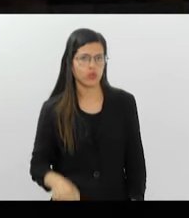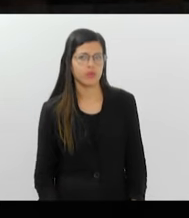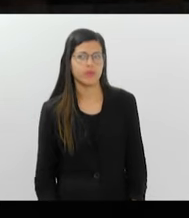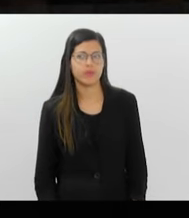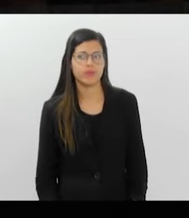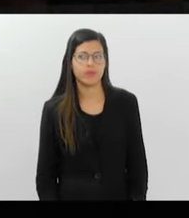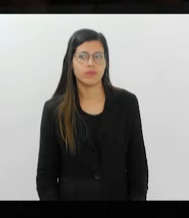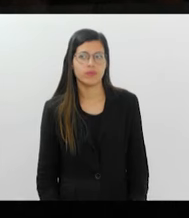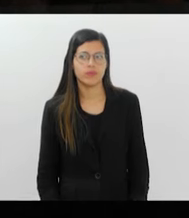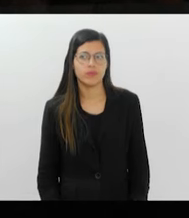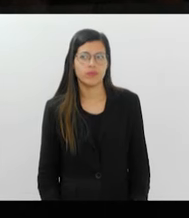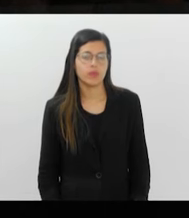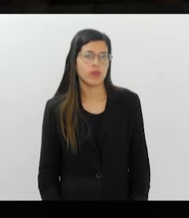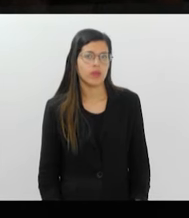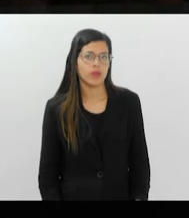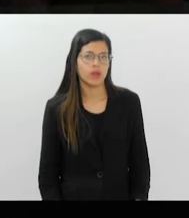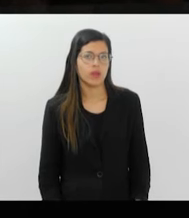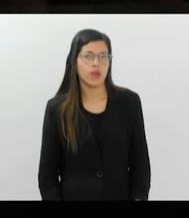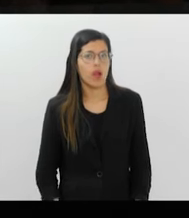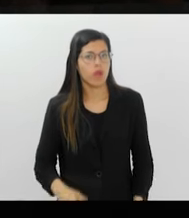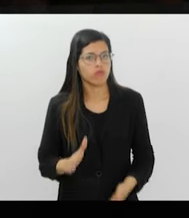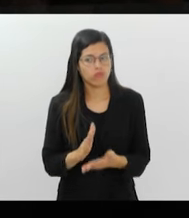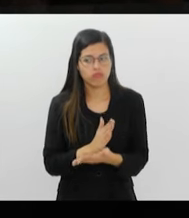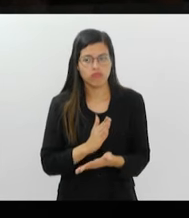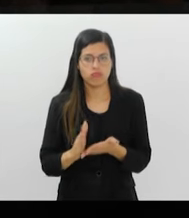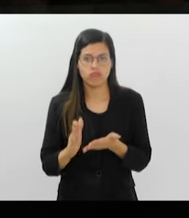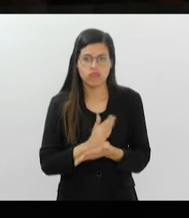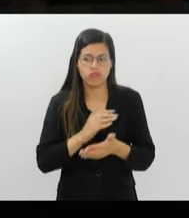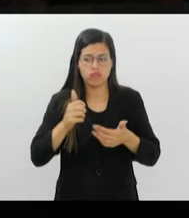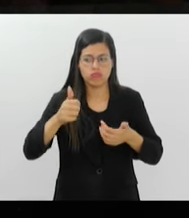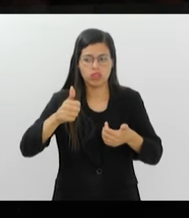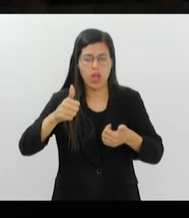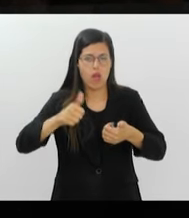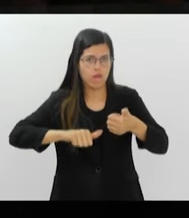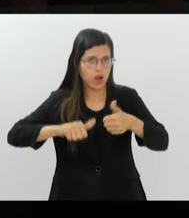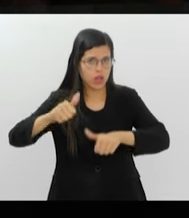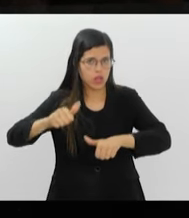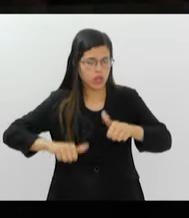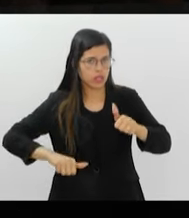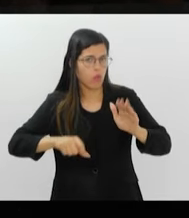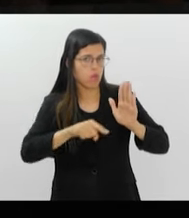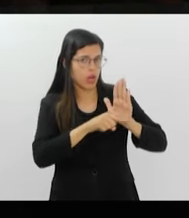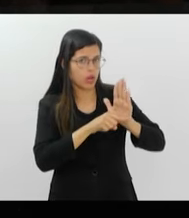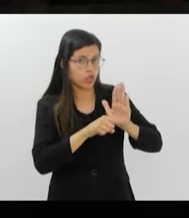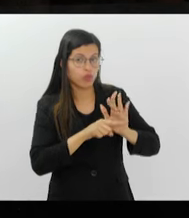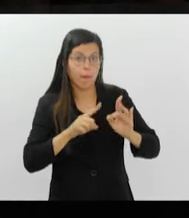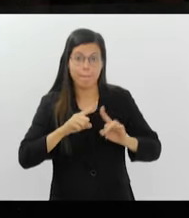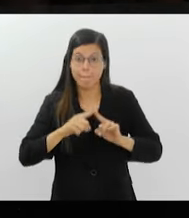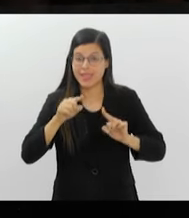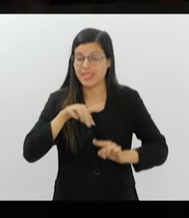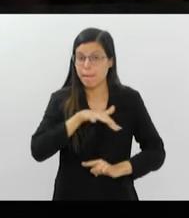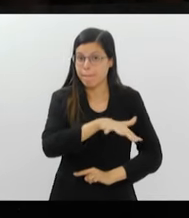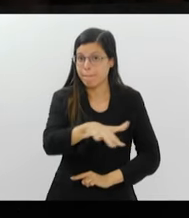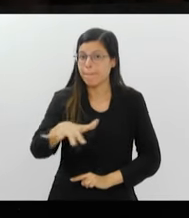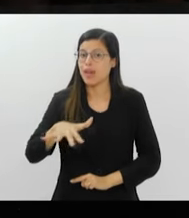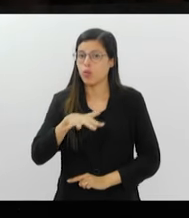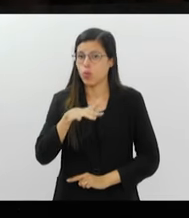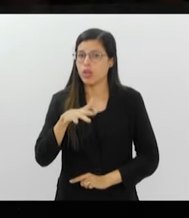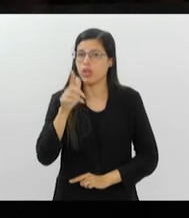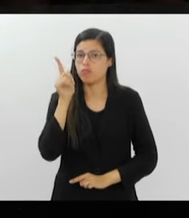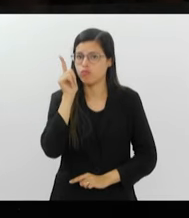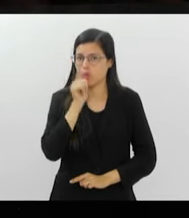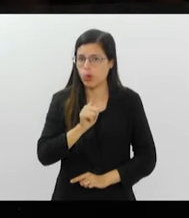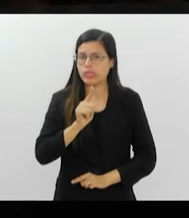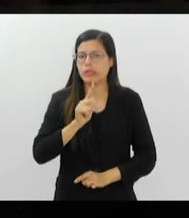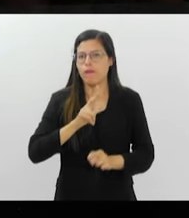mal avaliados, a imensa maioria se reelegeu. E